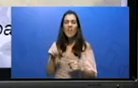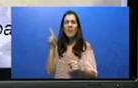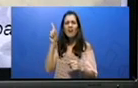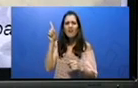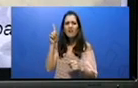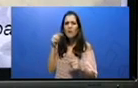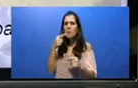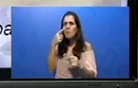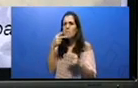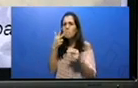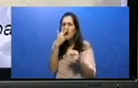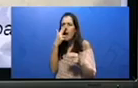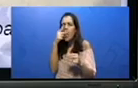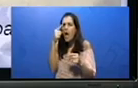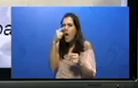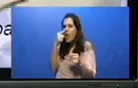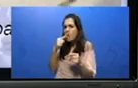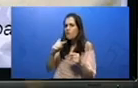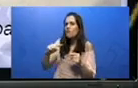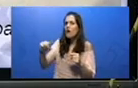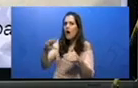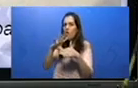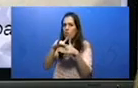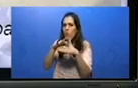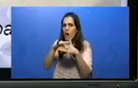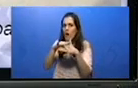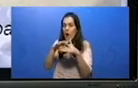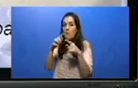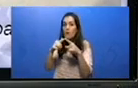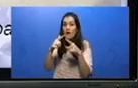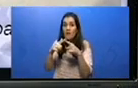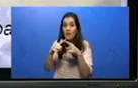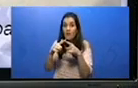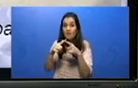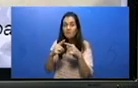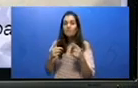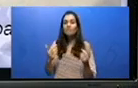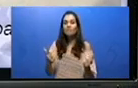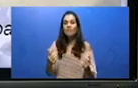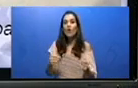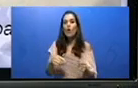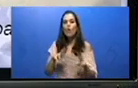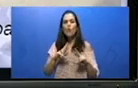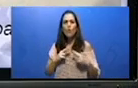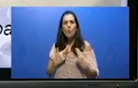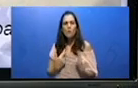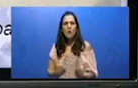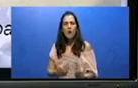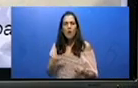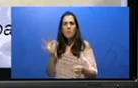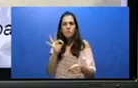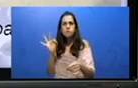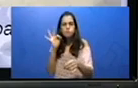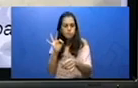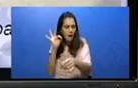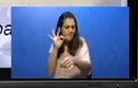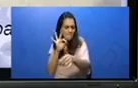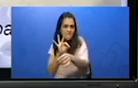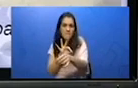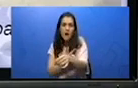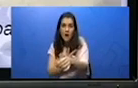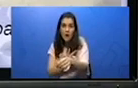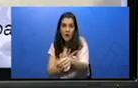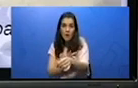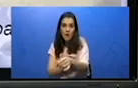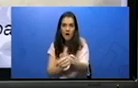bancroft. Esse verme, ele passa para os seres humanos a partir da picada de um mosquito, contaminado